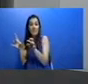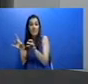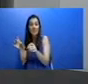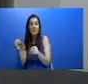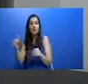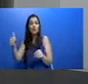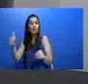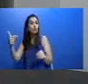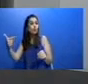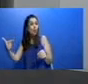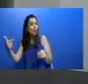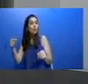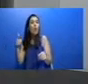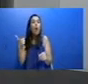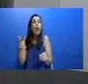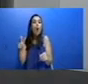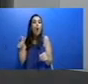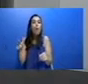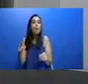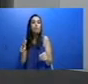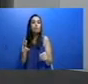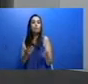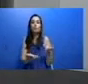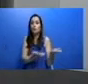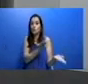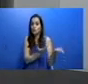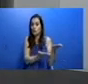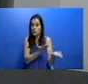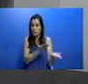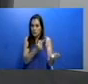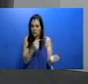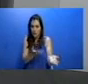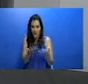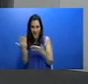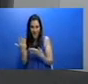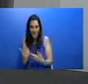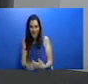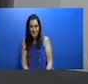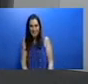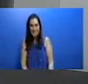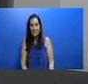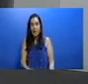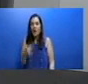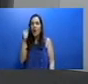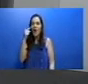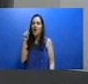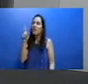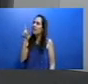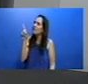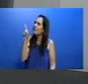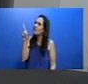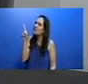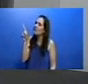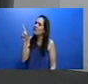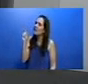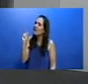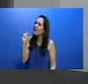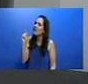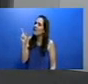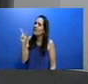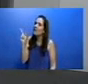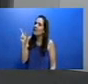dúzias ou em quilogramas. Vamos lá? Então, aqui nós temos, olha